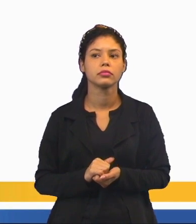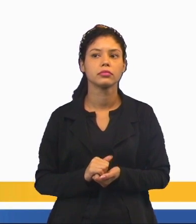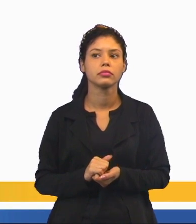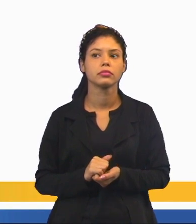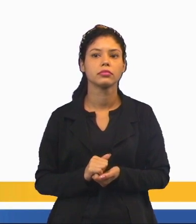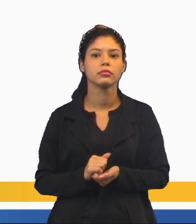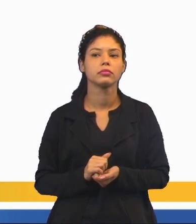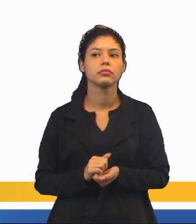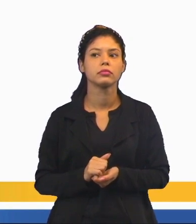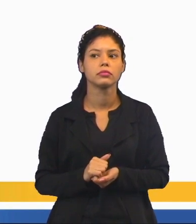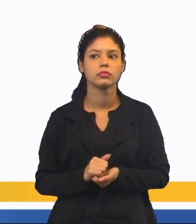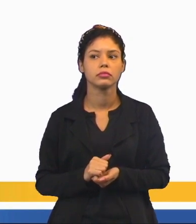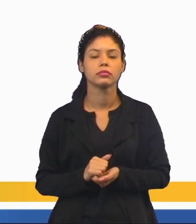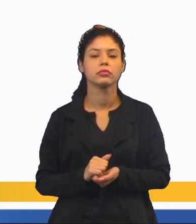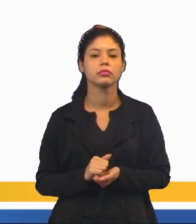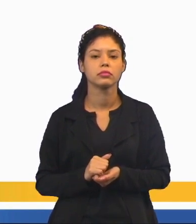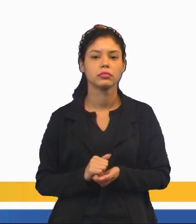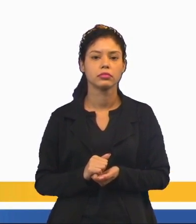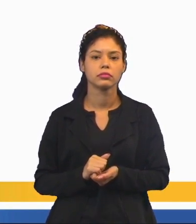essa outra região.